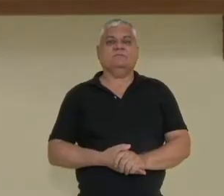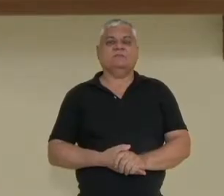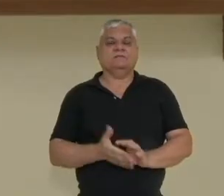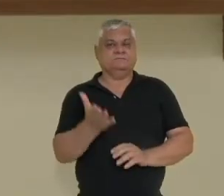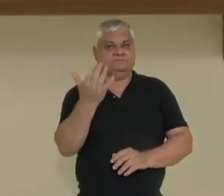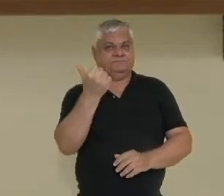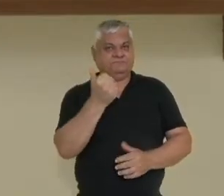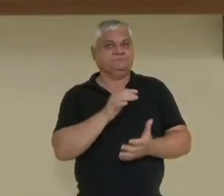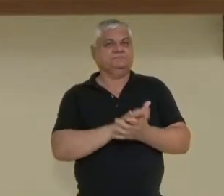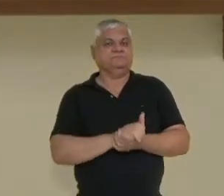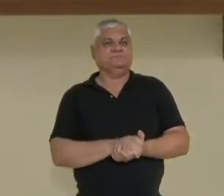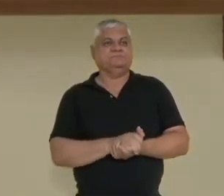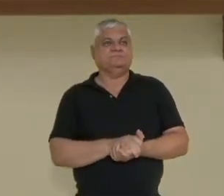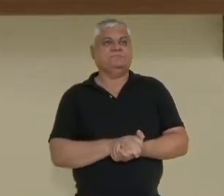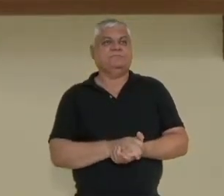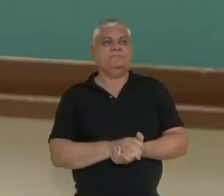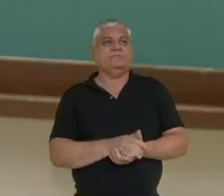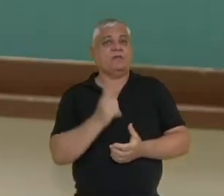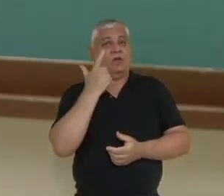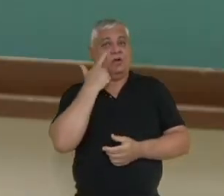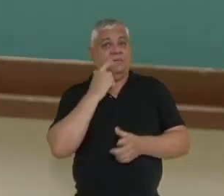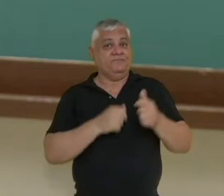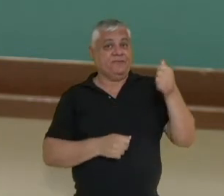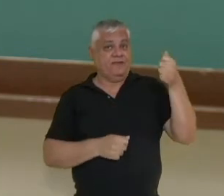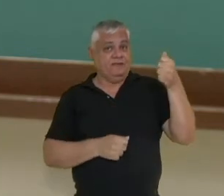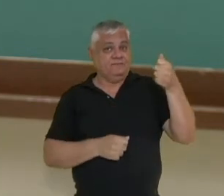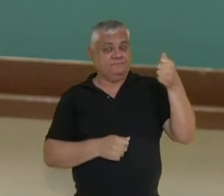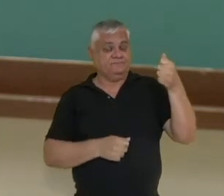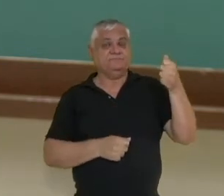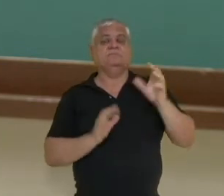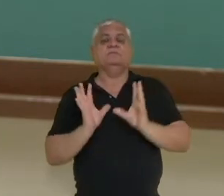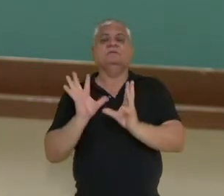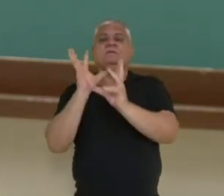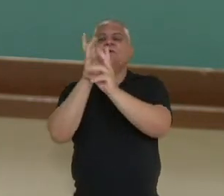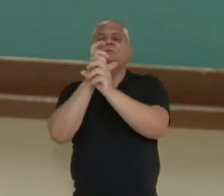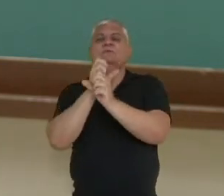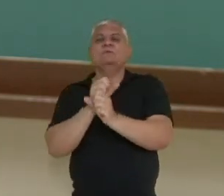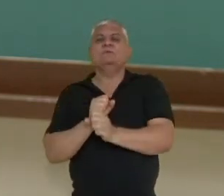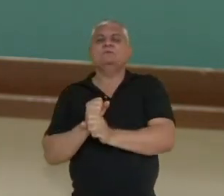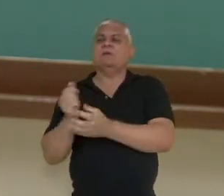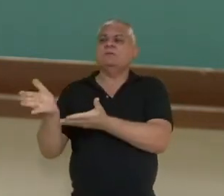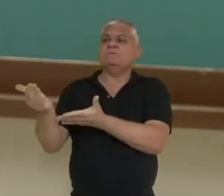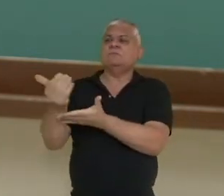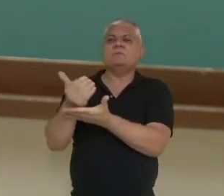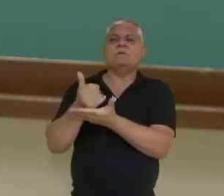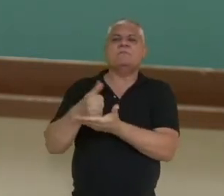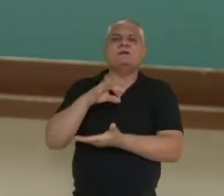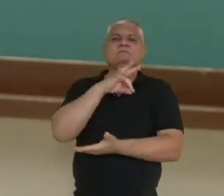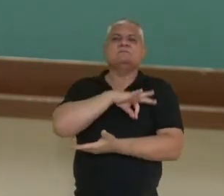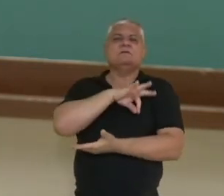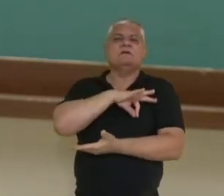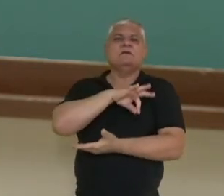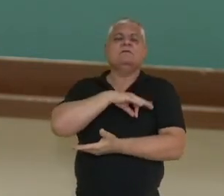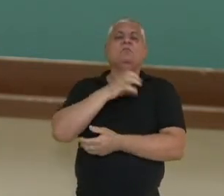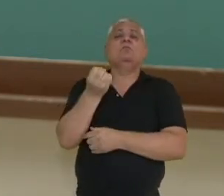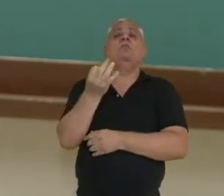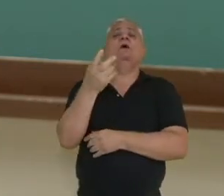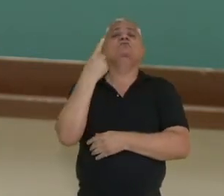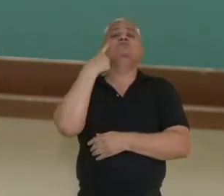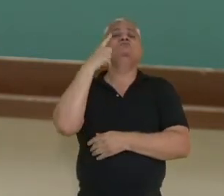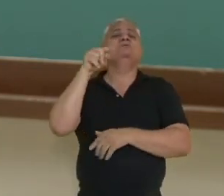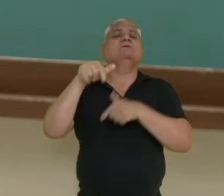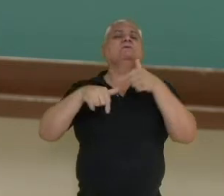Vamos lá, pessoal? Então, na letra A, olha só, o total arrecadado por Marcos neste dia de